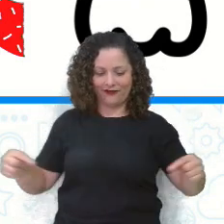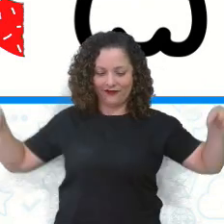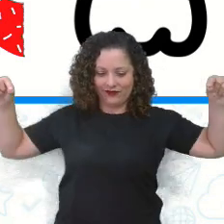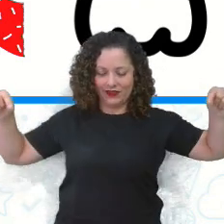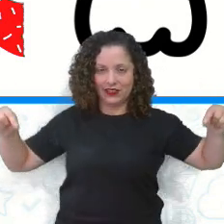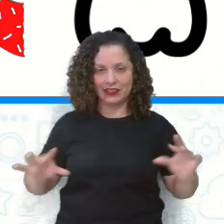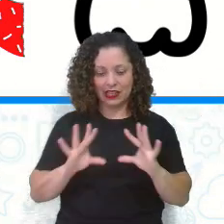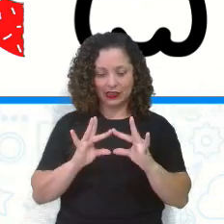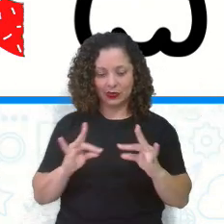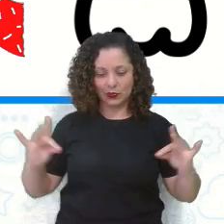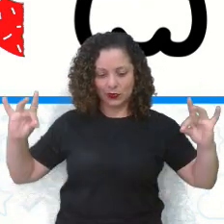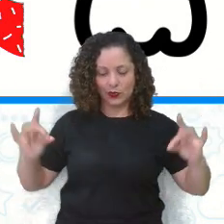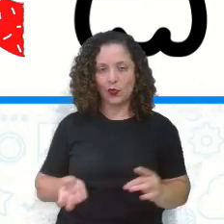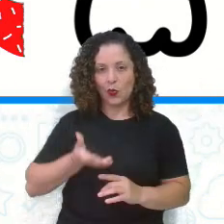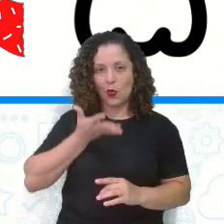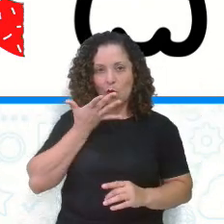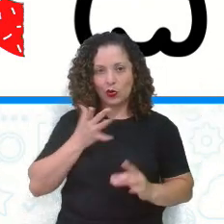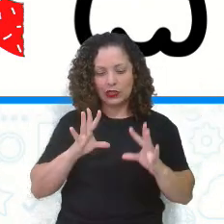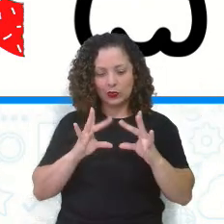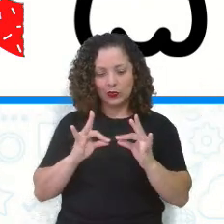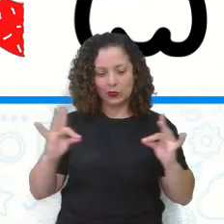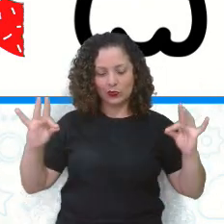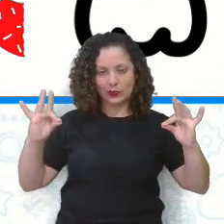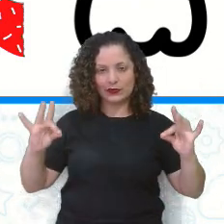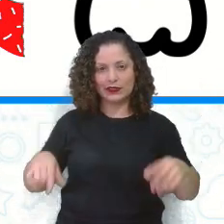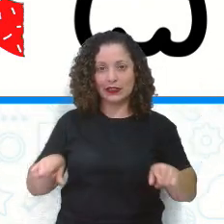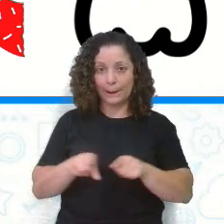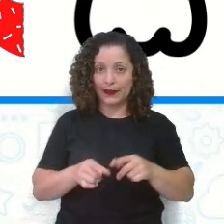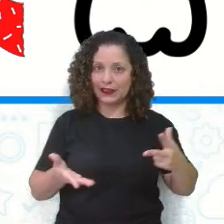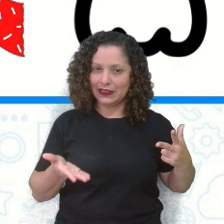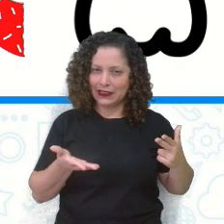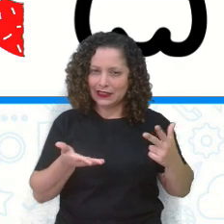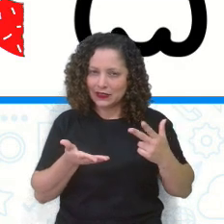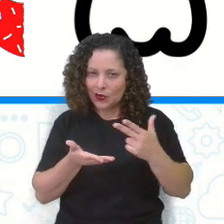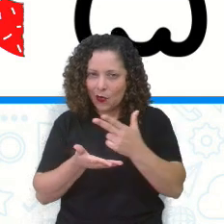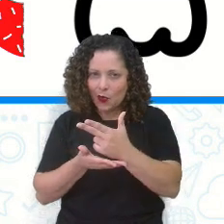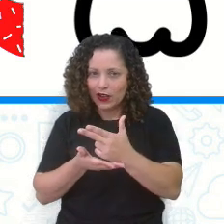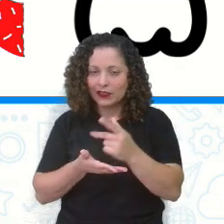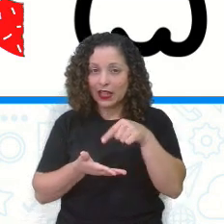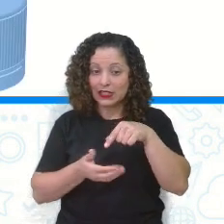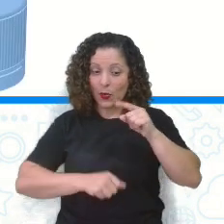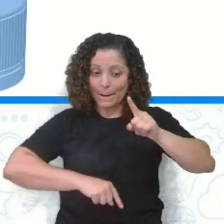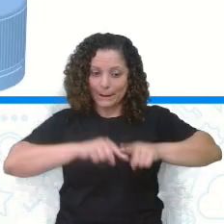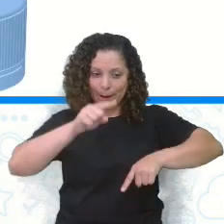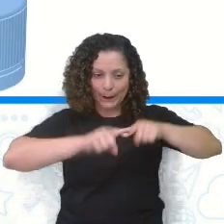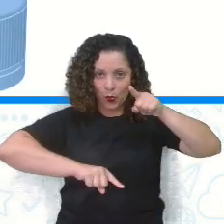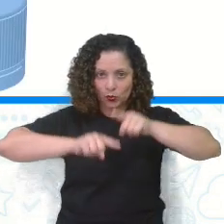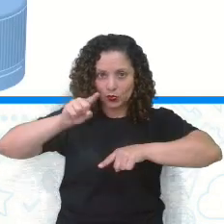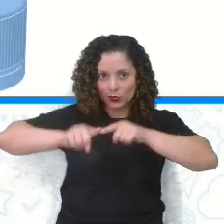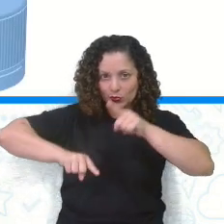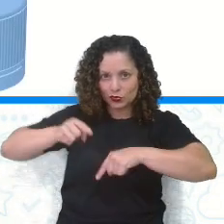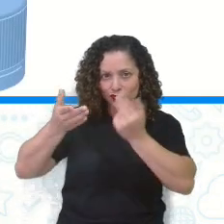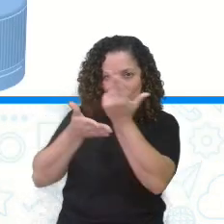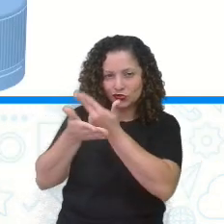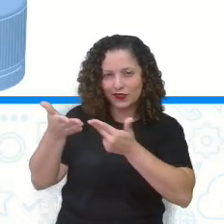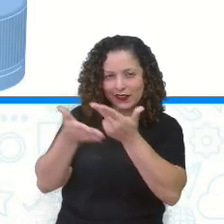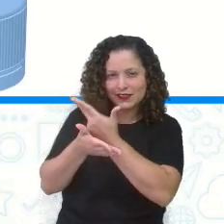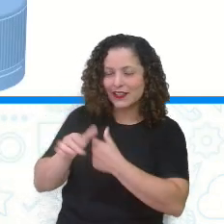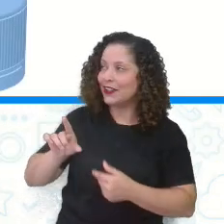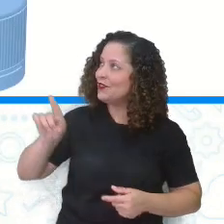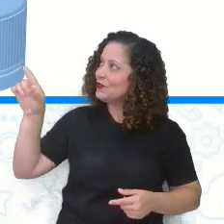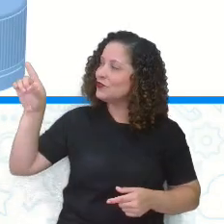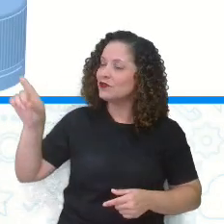durex colorido, tesoura, tá vendo? Todo o material, inclusive a imagem do material. Depois eu tenho